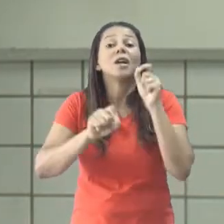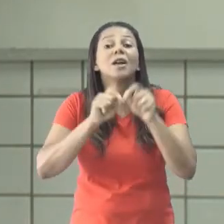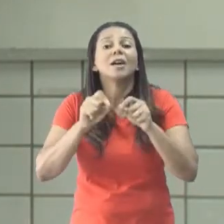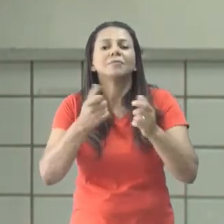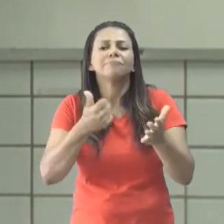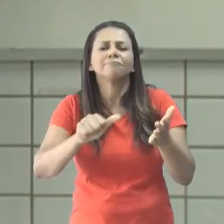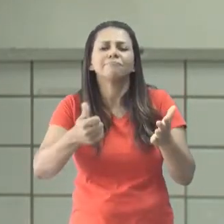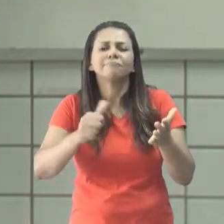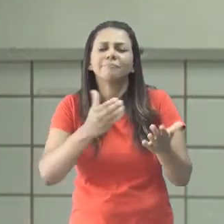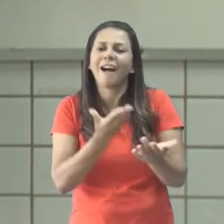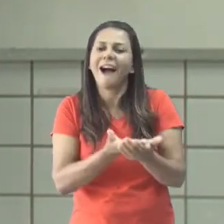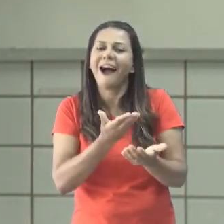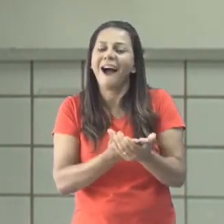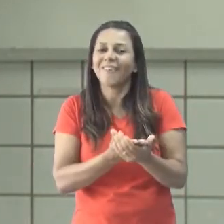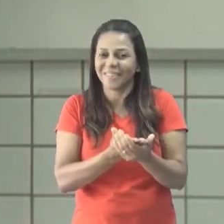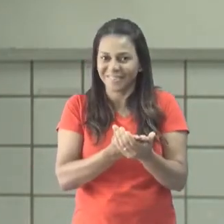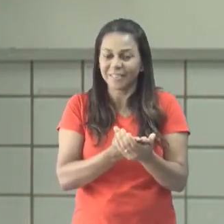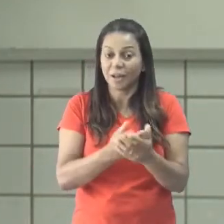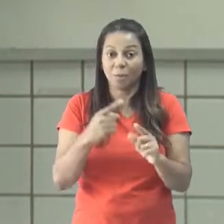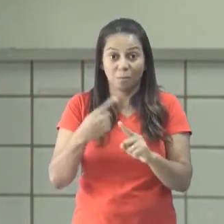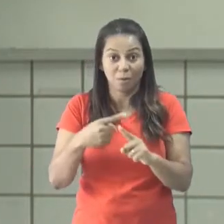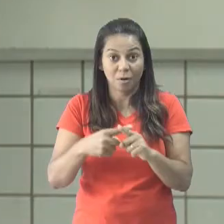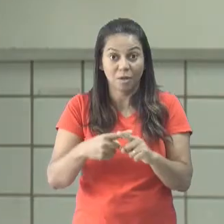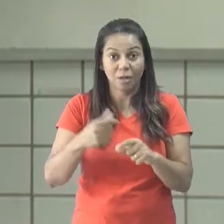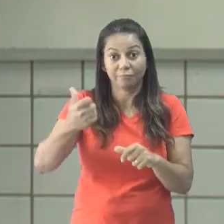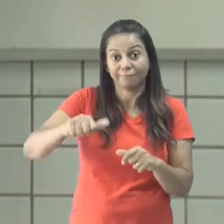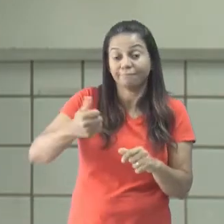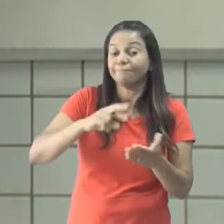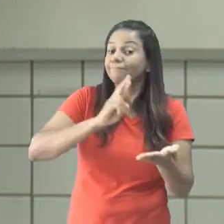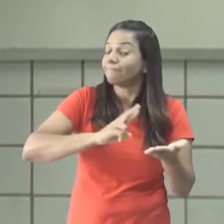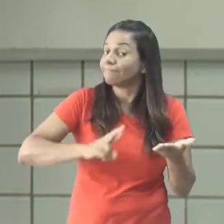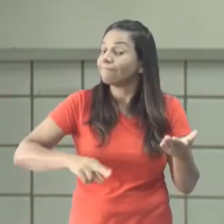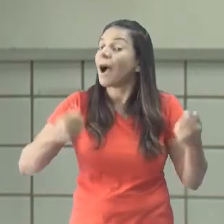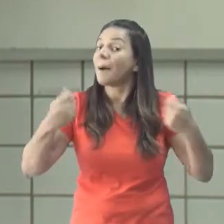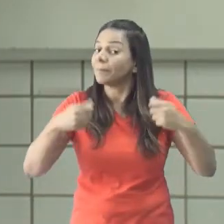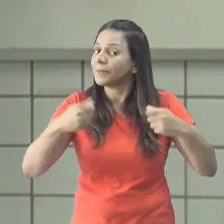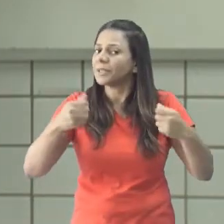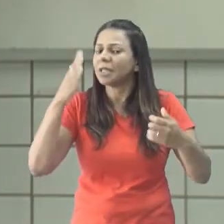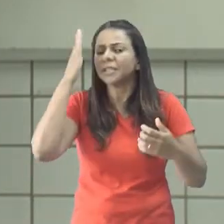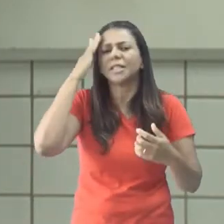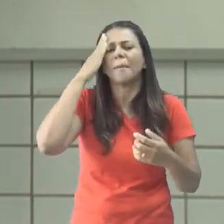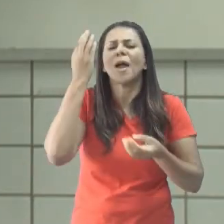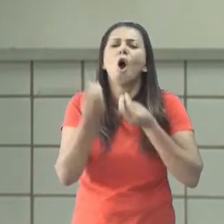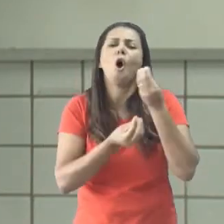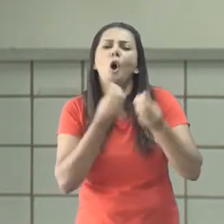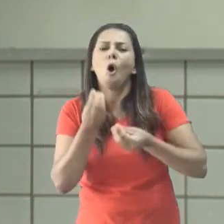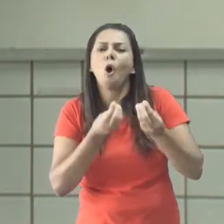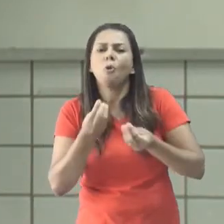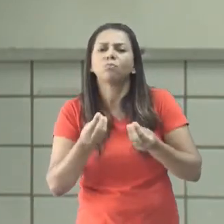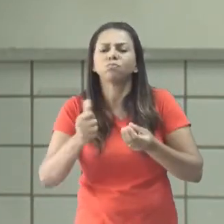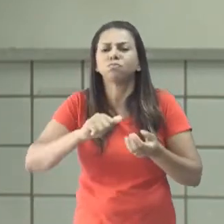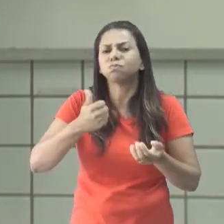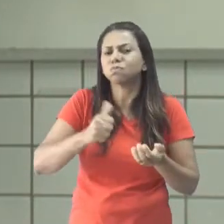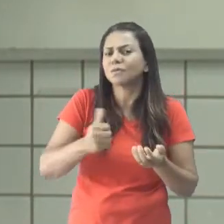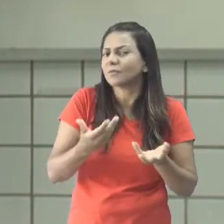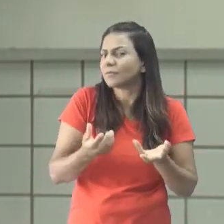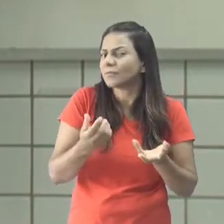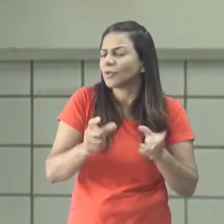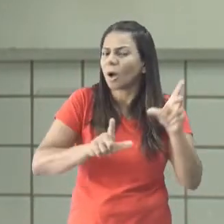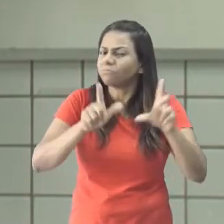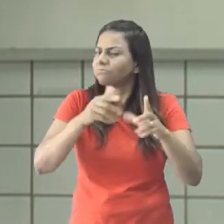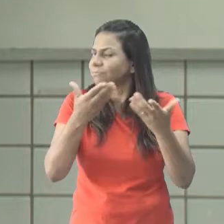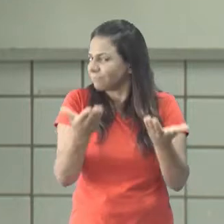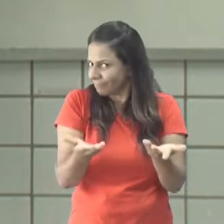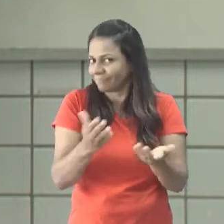da nossa aula. Porque sem a avaliação de vocês, nós não sabemos o quanto de bem estamos chegando aí para